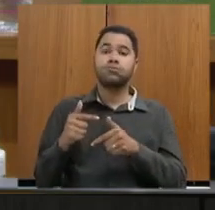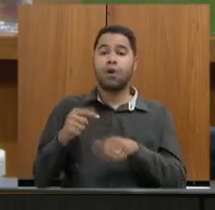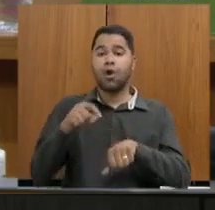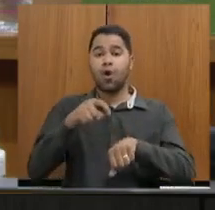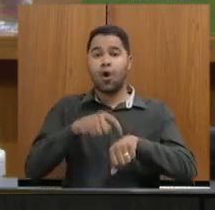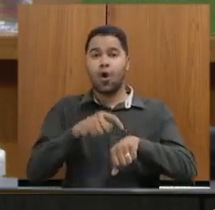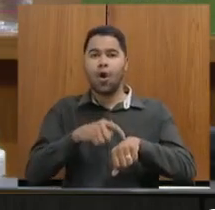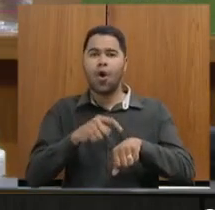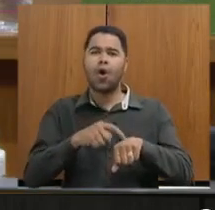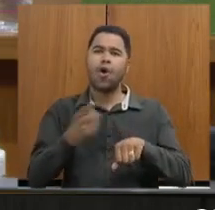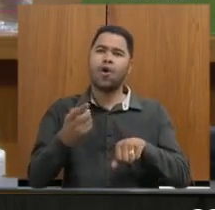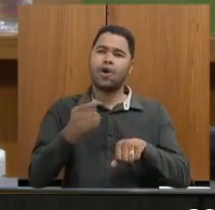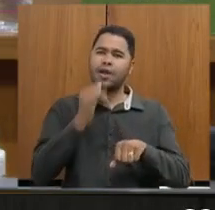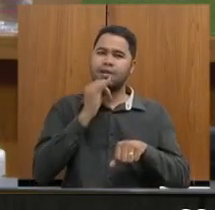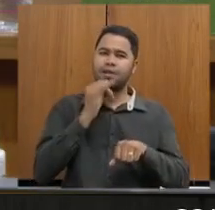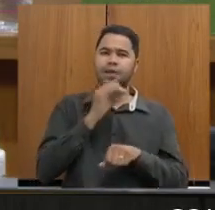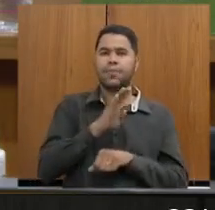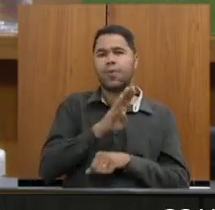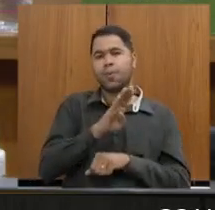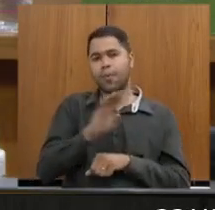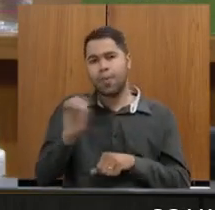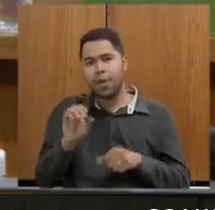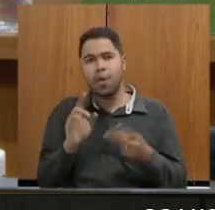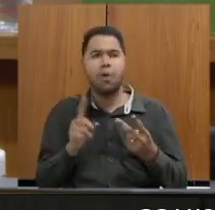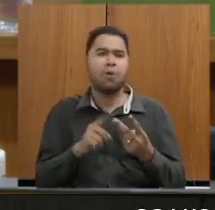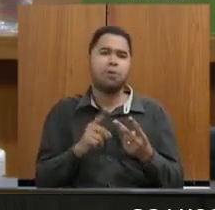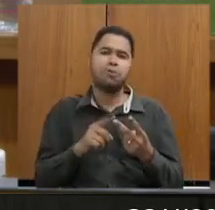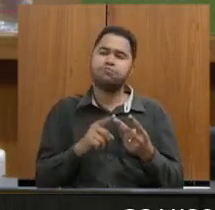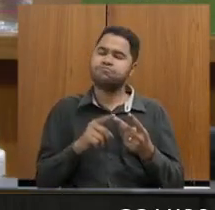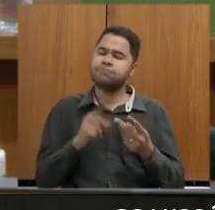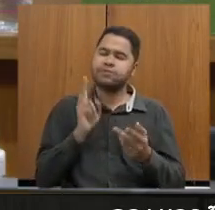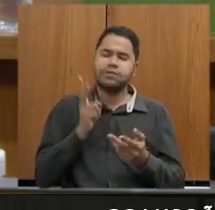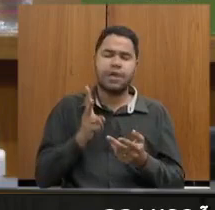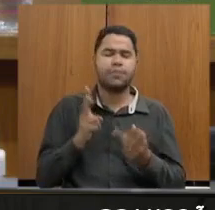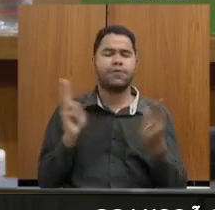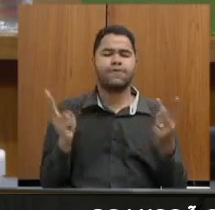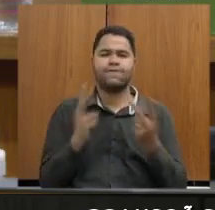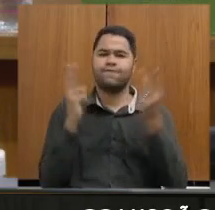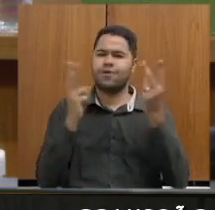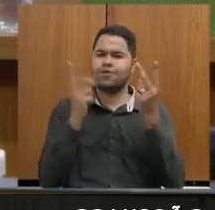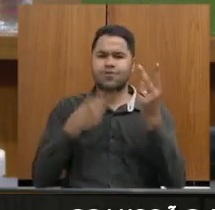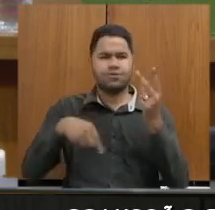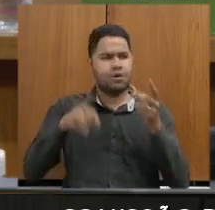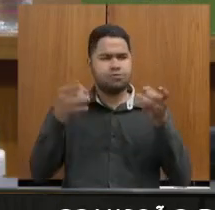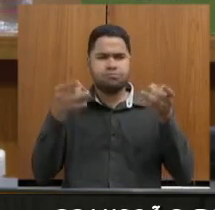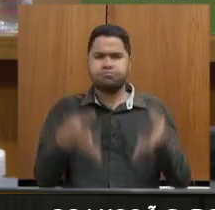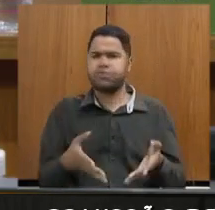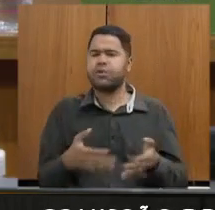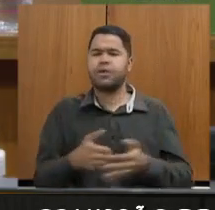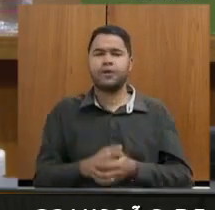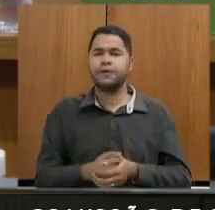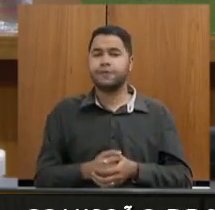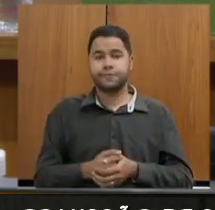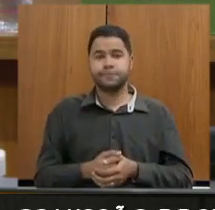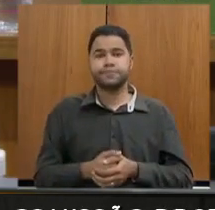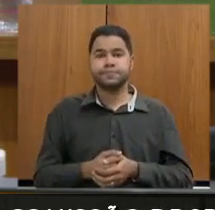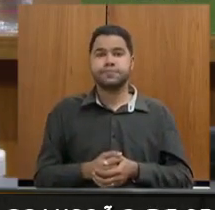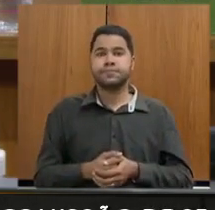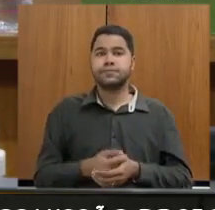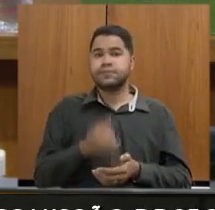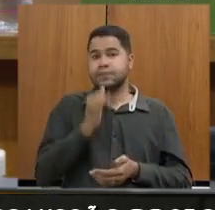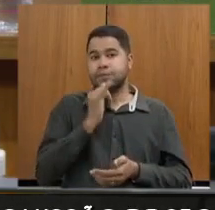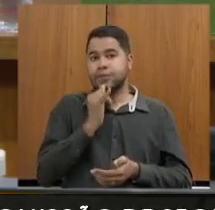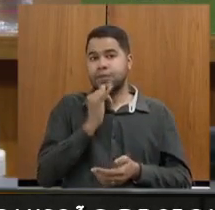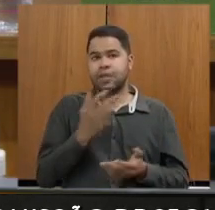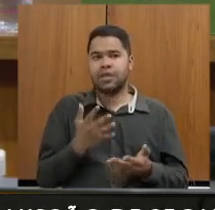seja na hora de fazer um planejamento os nossos valores são aqueles que nós não abrimos mão que a gente não negocia é que